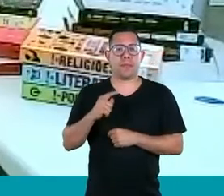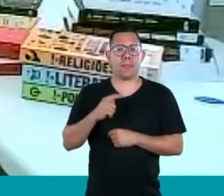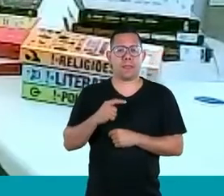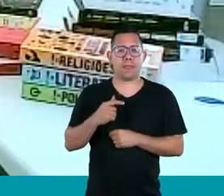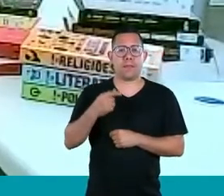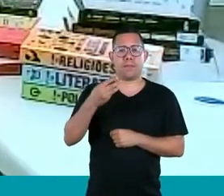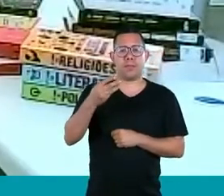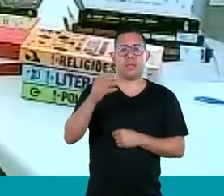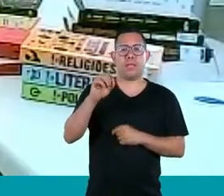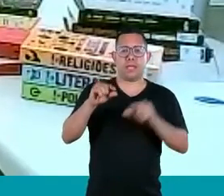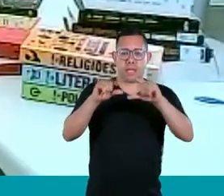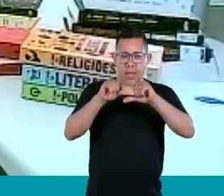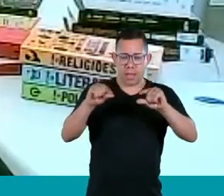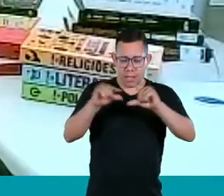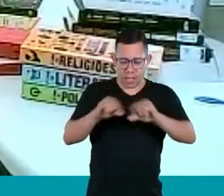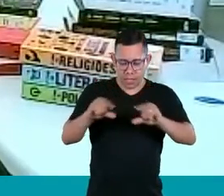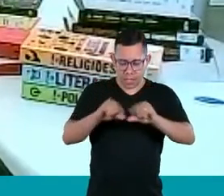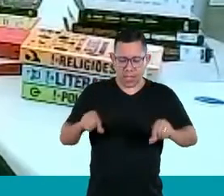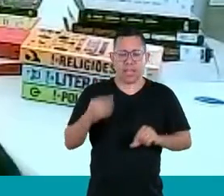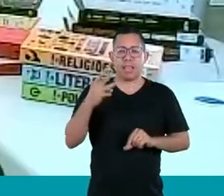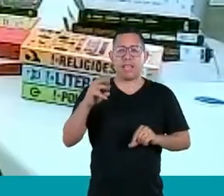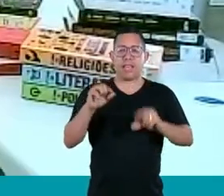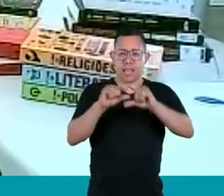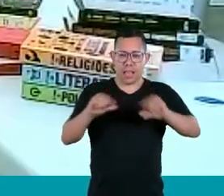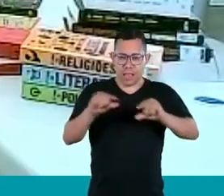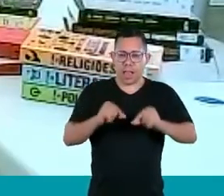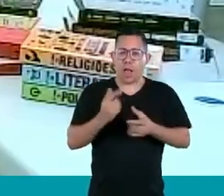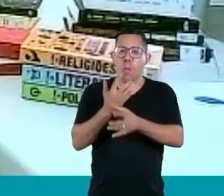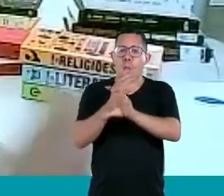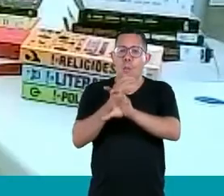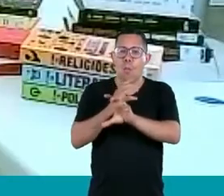em branco, principalmente